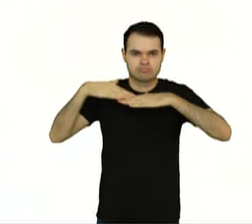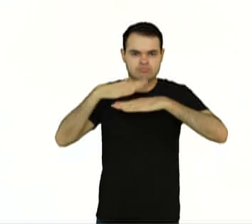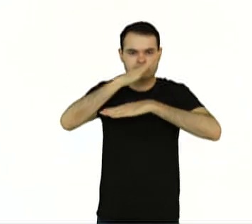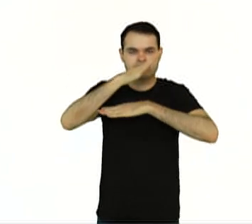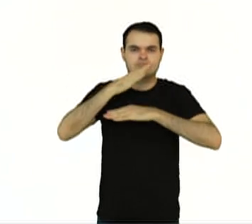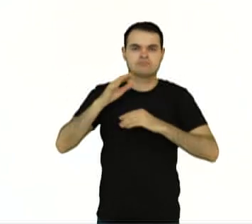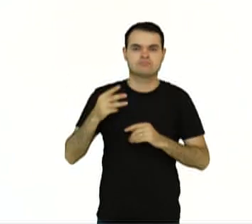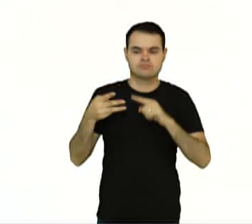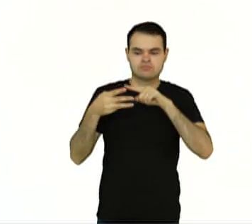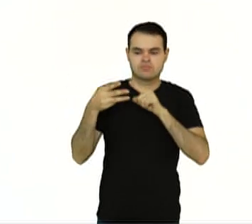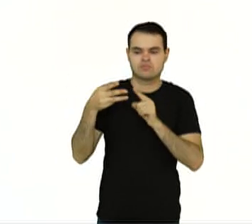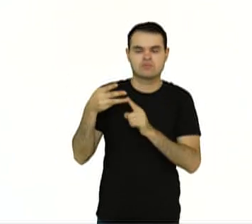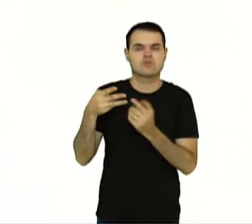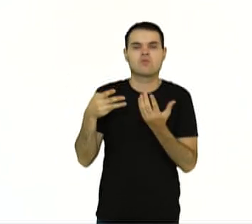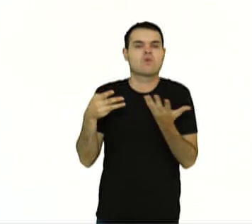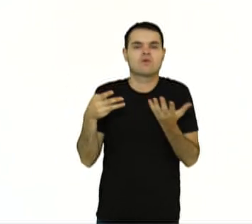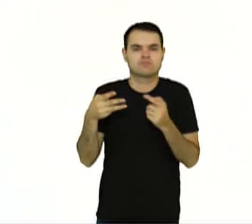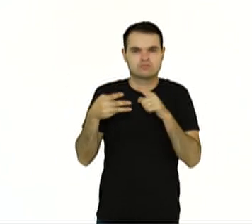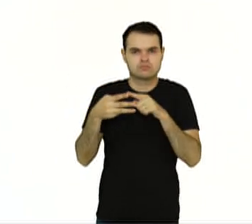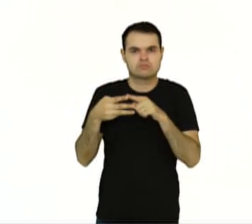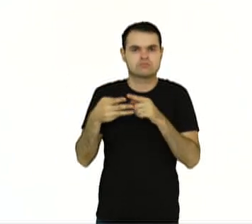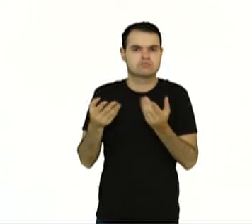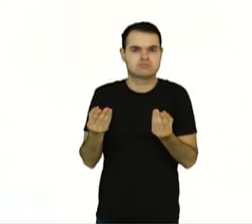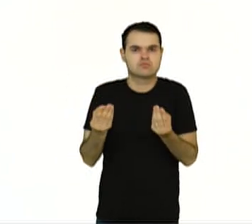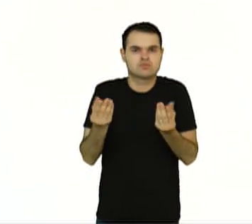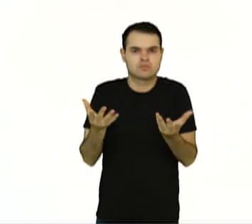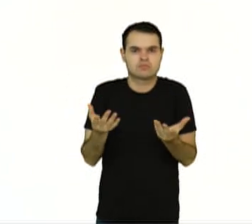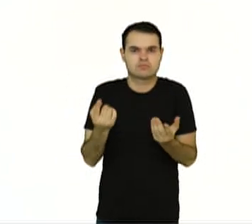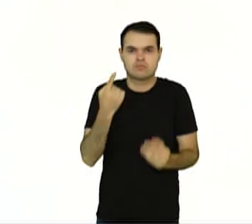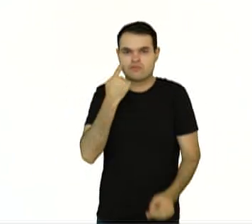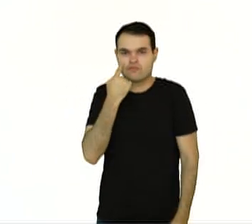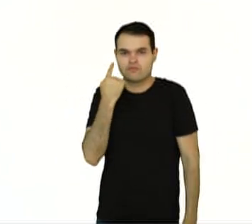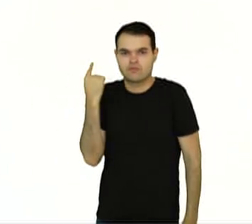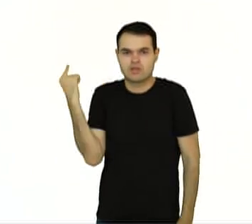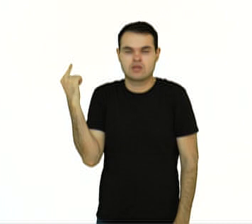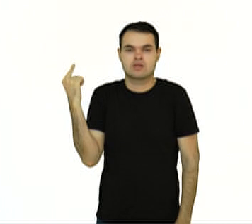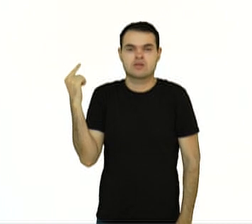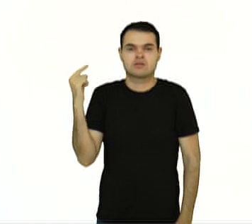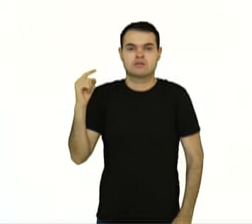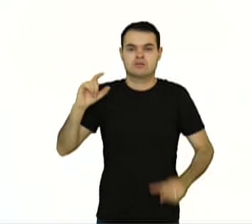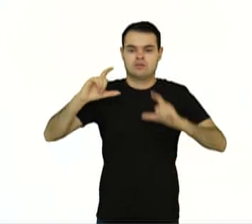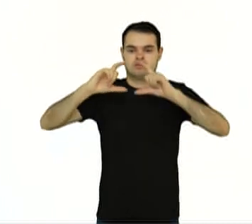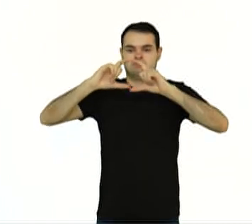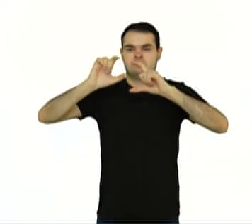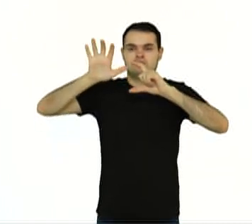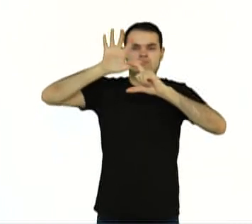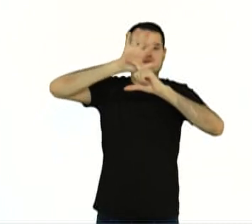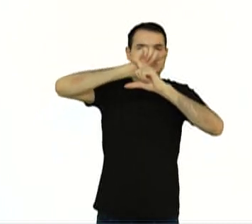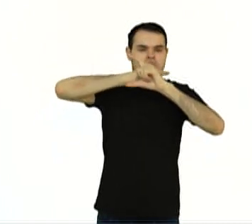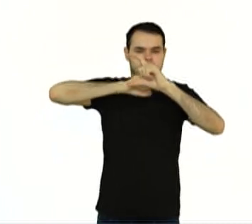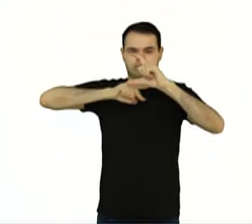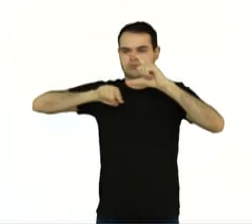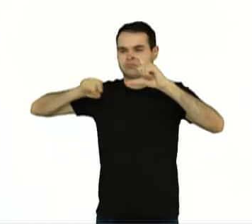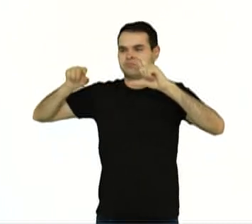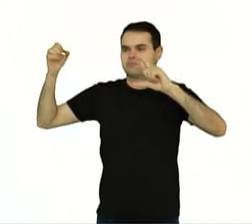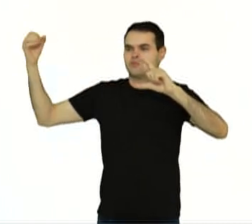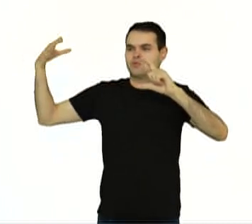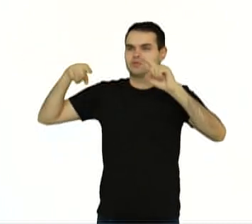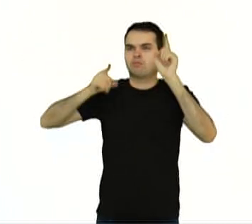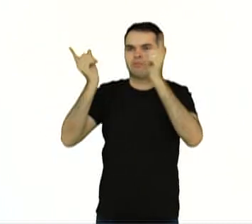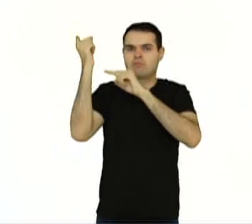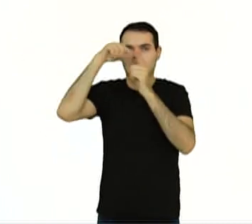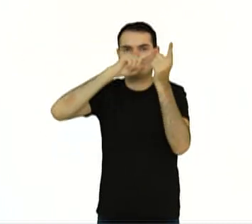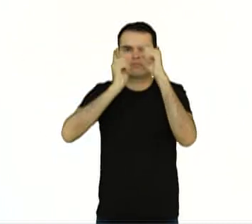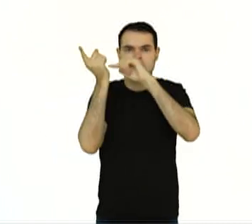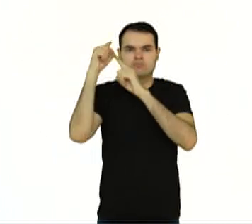nessa imagem que temos ali, ó, perceba o quão disperso é a luz que está ali no contorno externo da lente. Quando